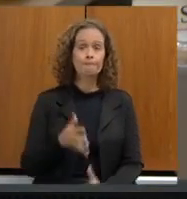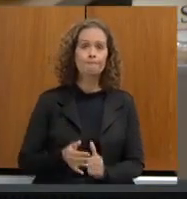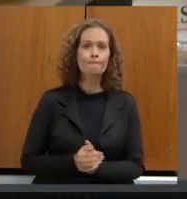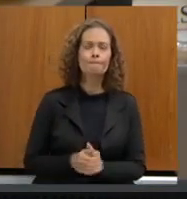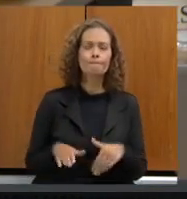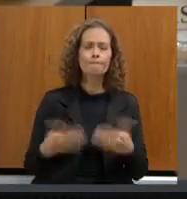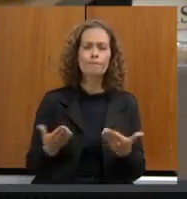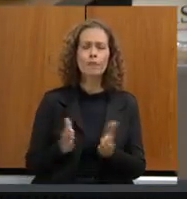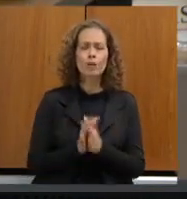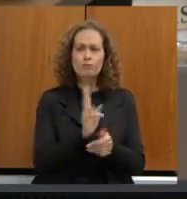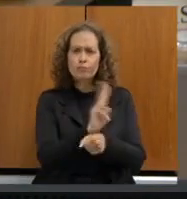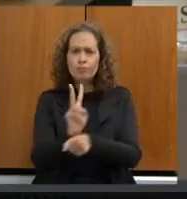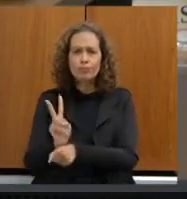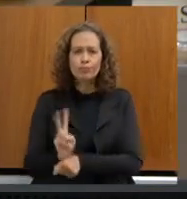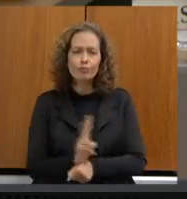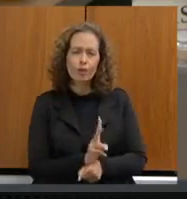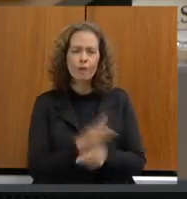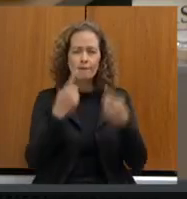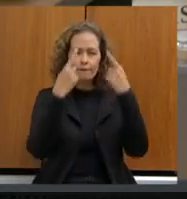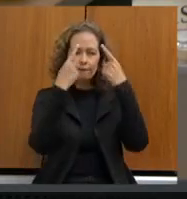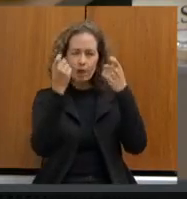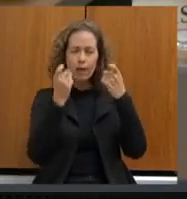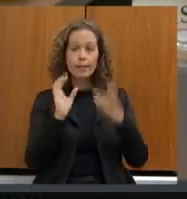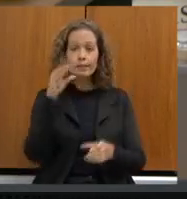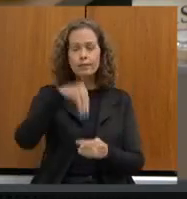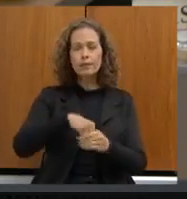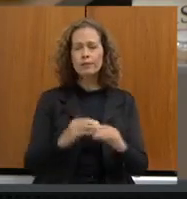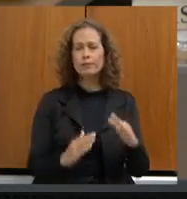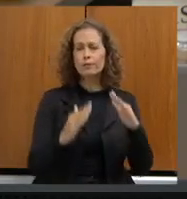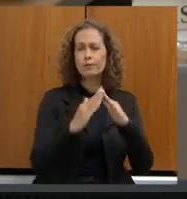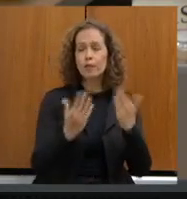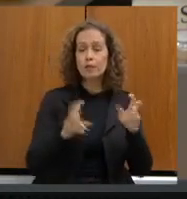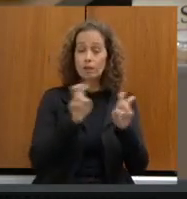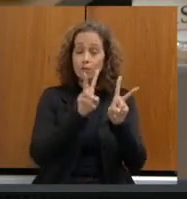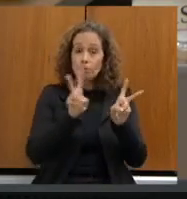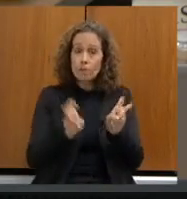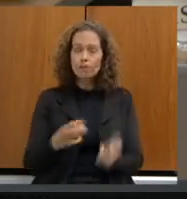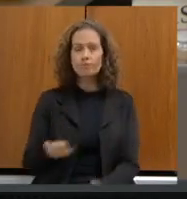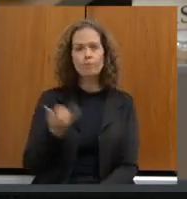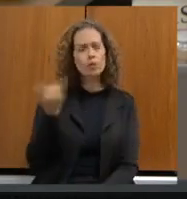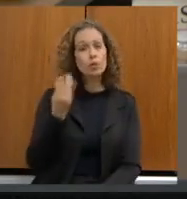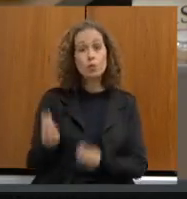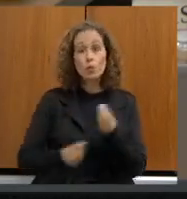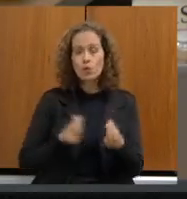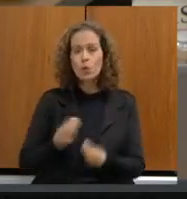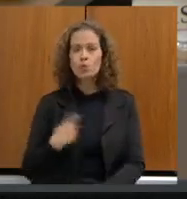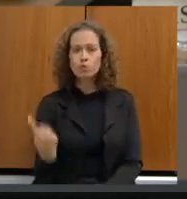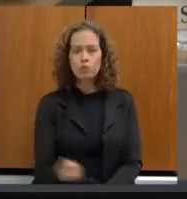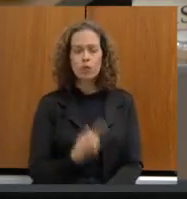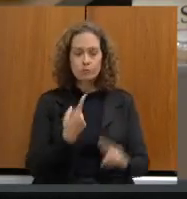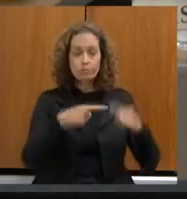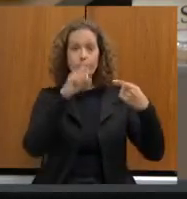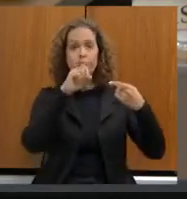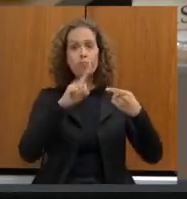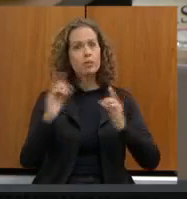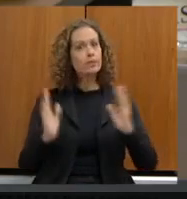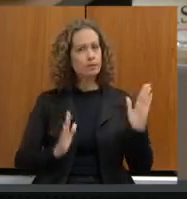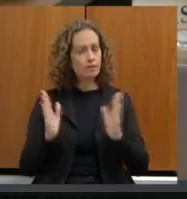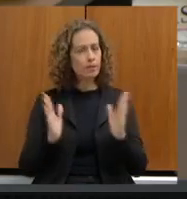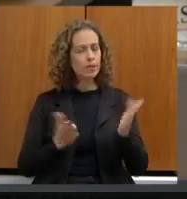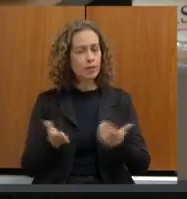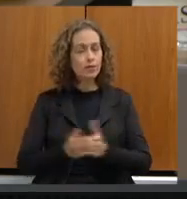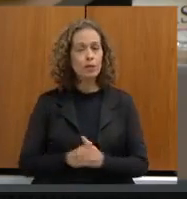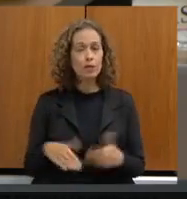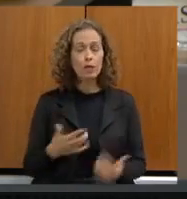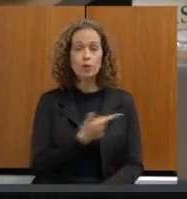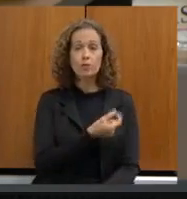de prevenção à violência doméstica tema muito caro para nós olha como que a gente conseguiu evoluir Mesmo durante a pandemia e